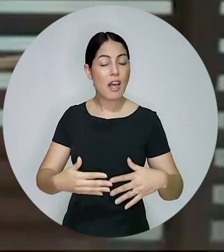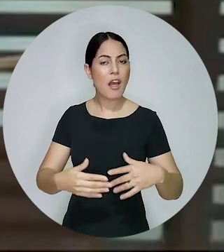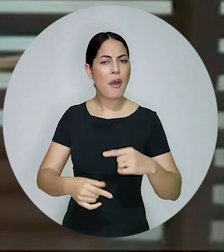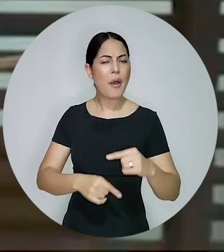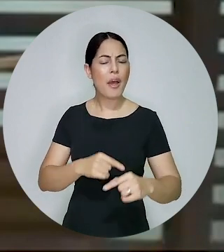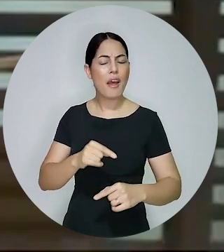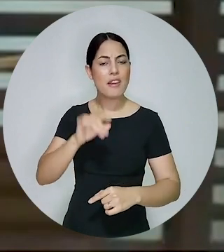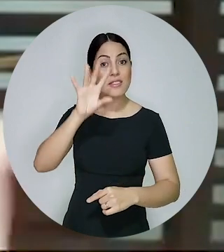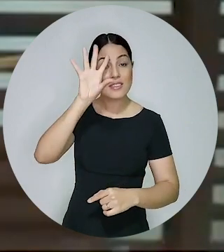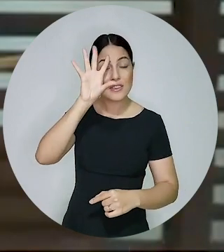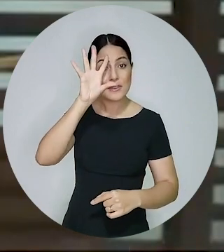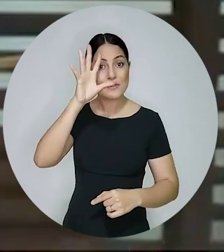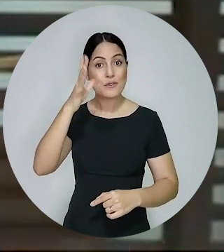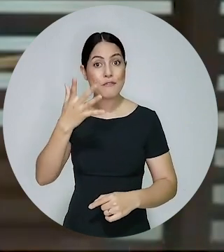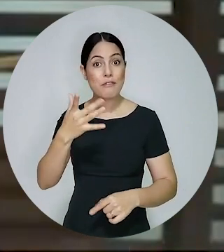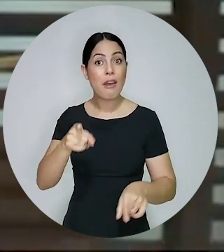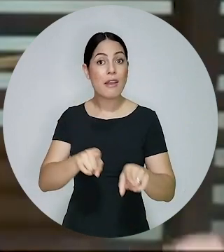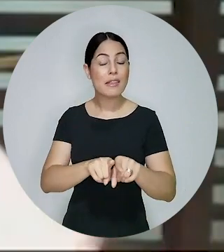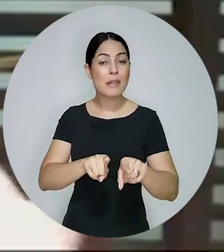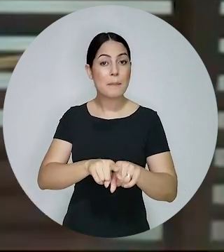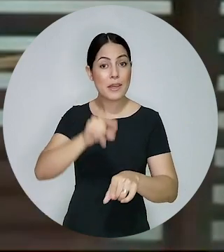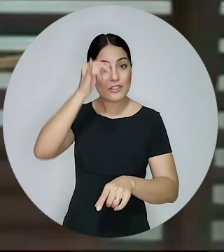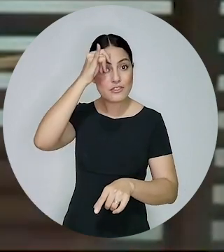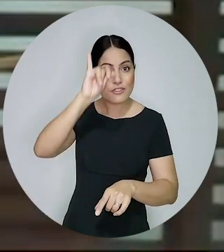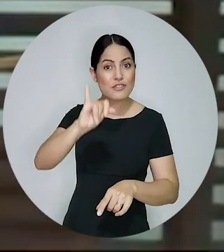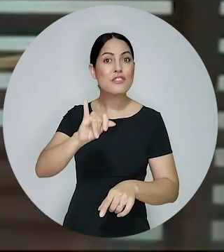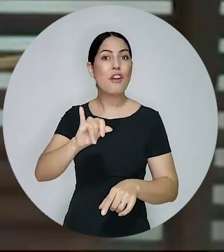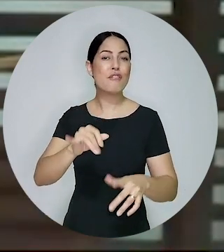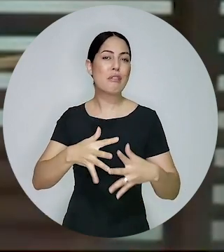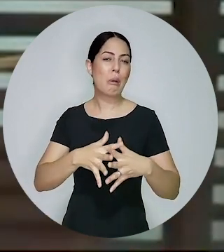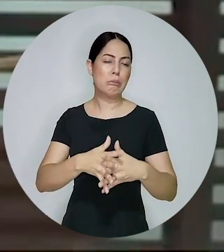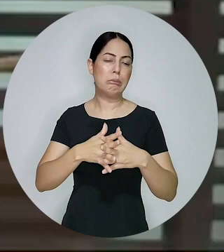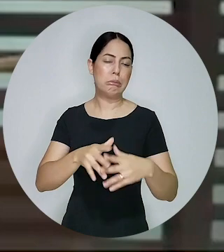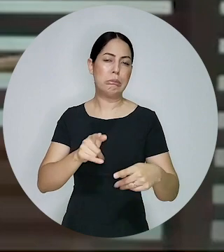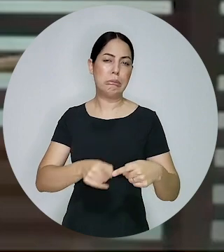que a gente tem de solucionar e de prevenir